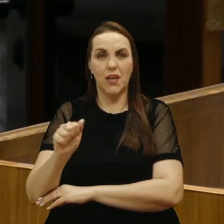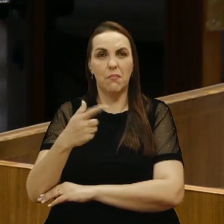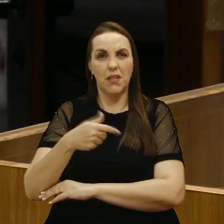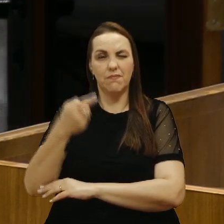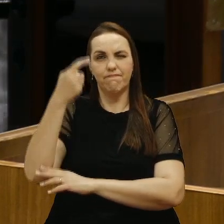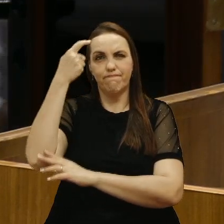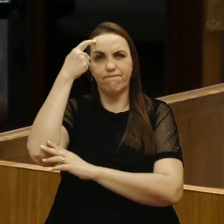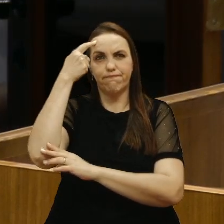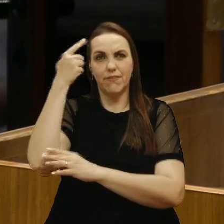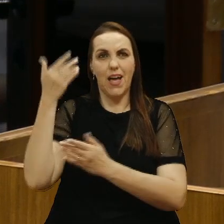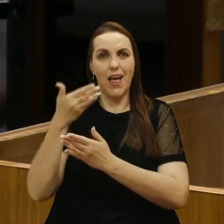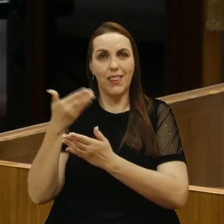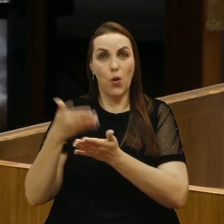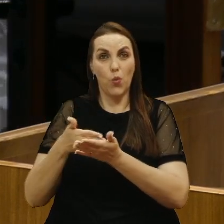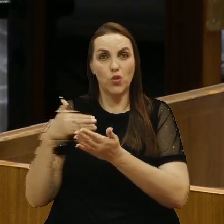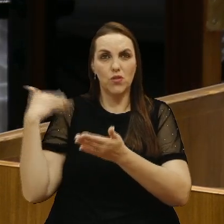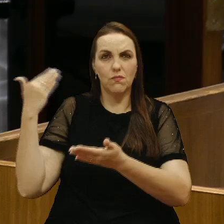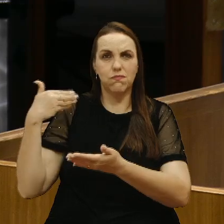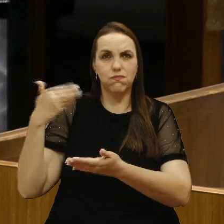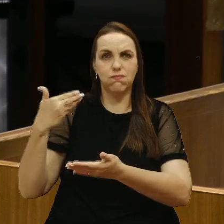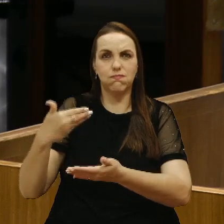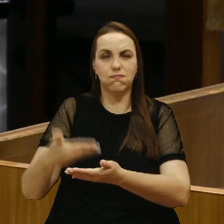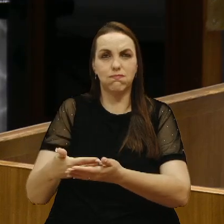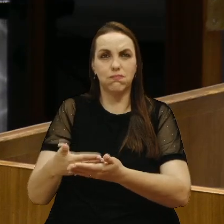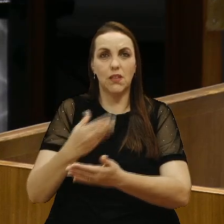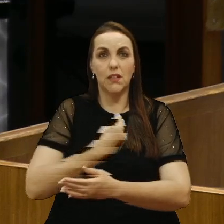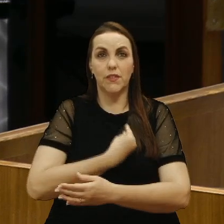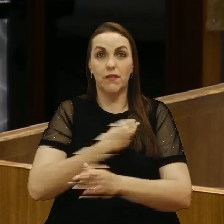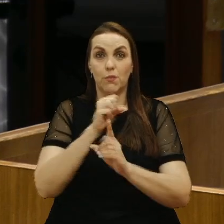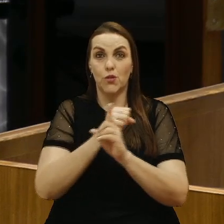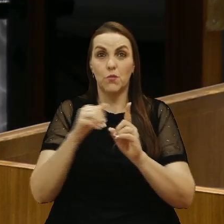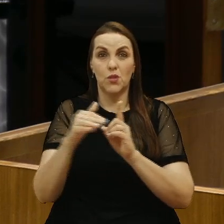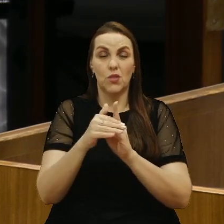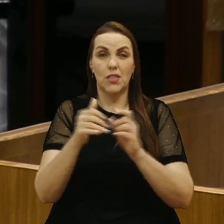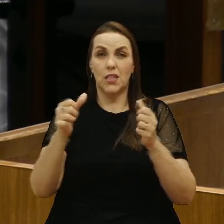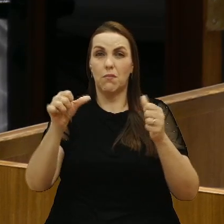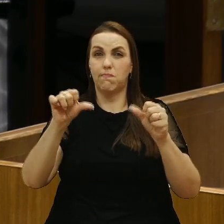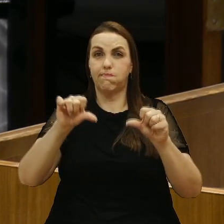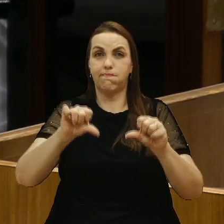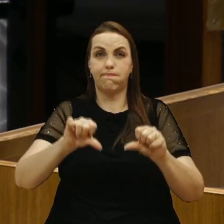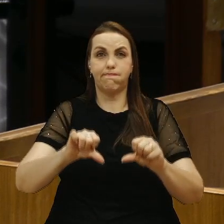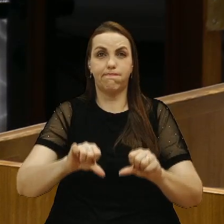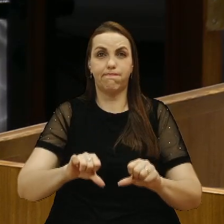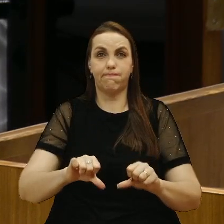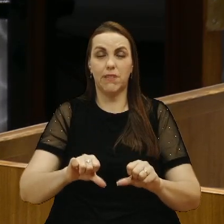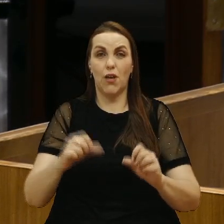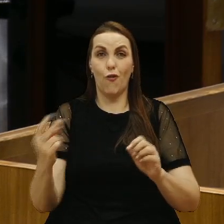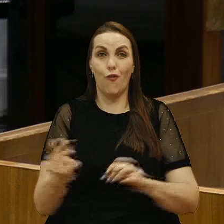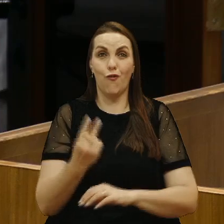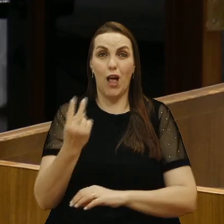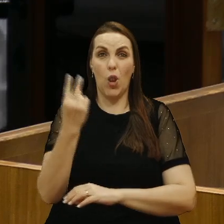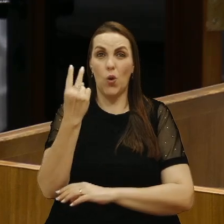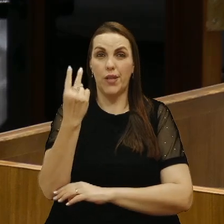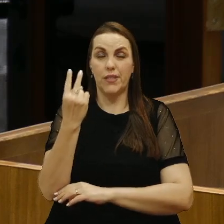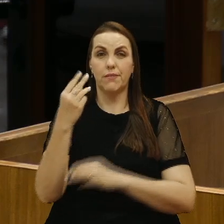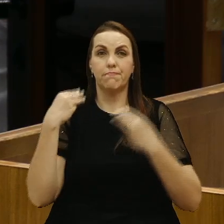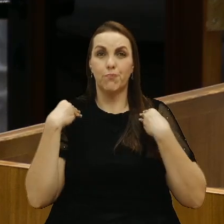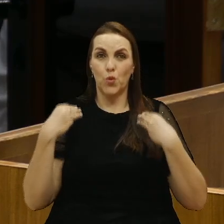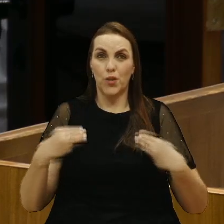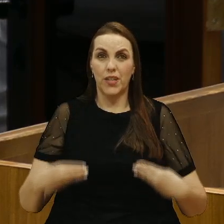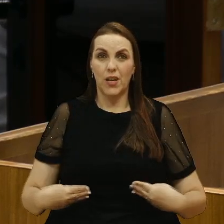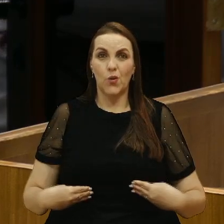nossos dias. Nós vivemos em uma sociedade em crise de valores